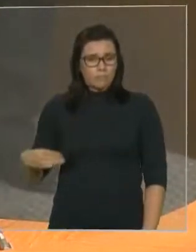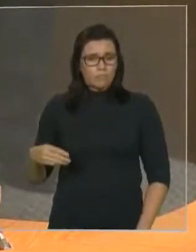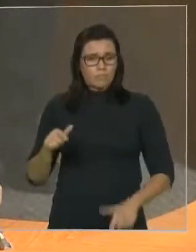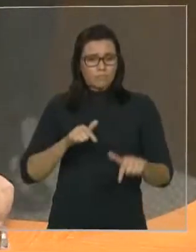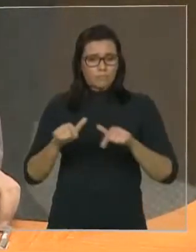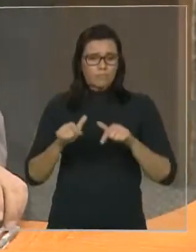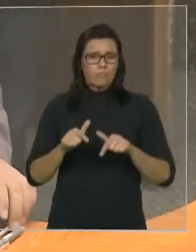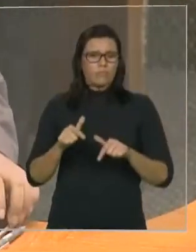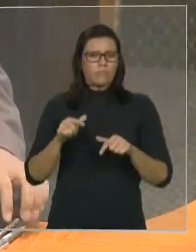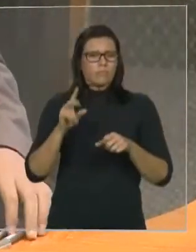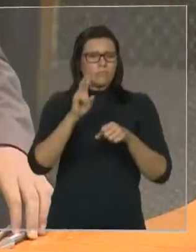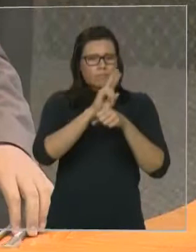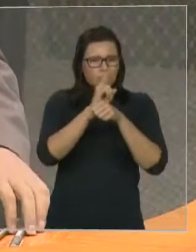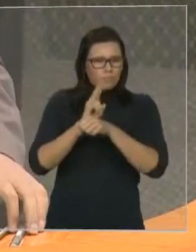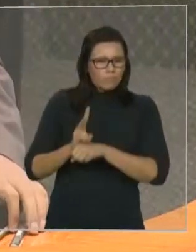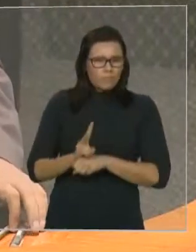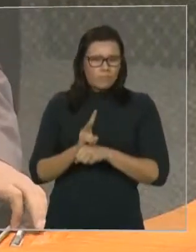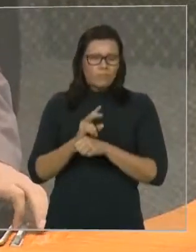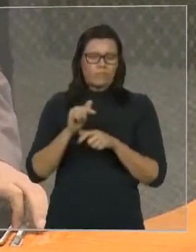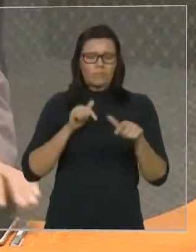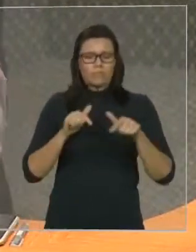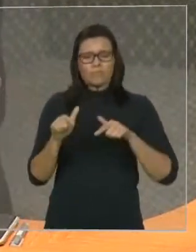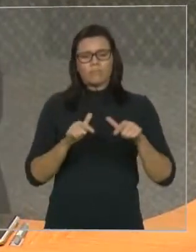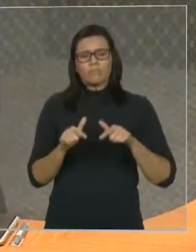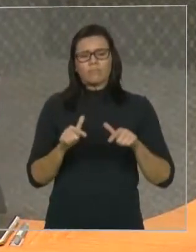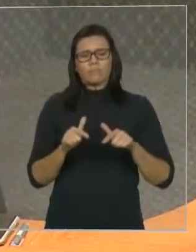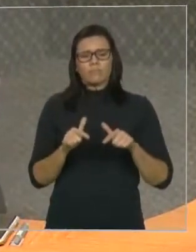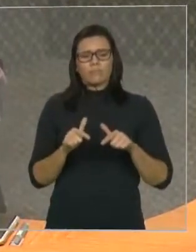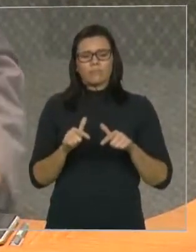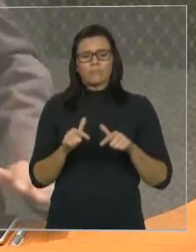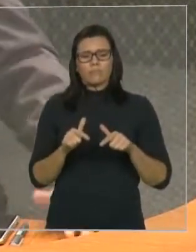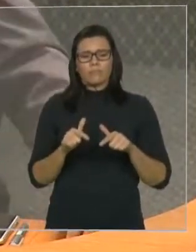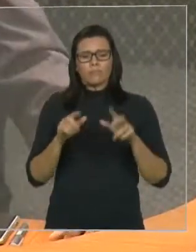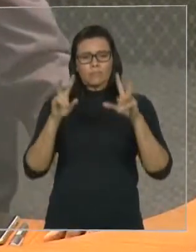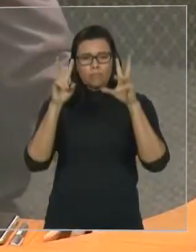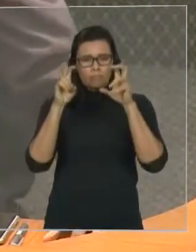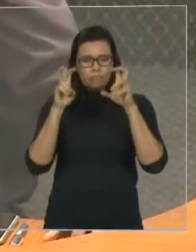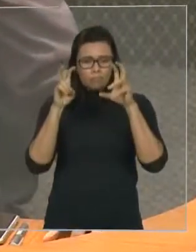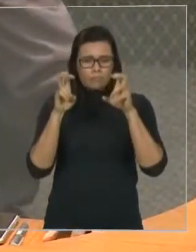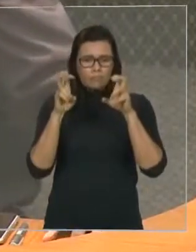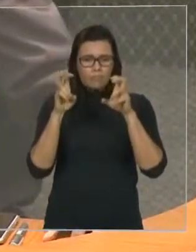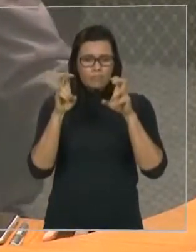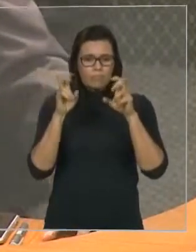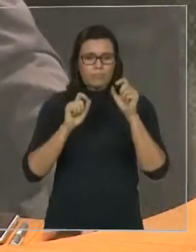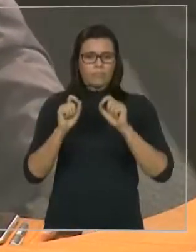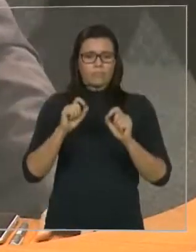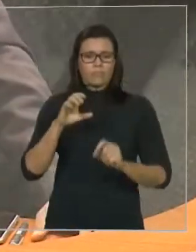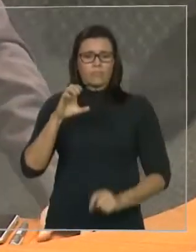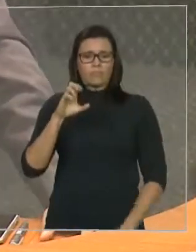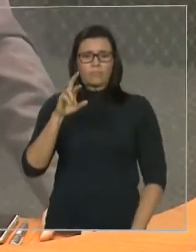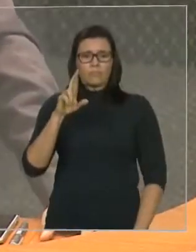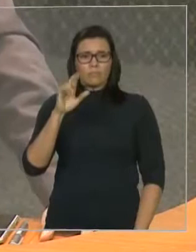no que diz respeito à questão do crime de trabalho escravo.